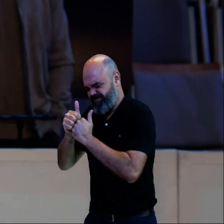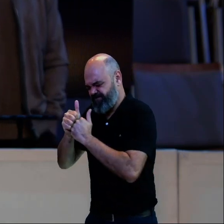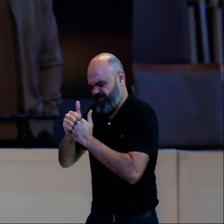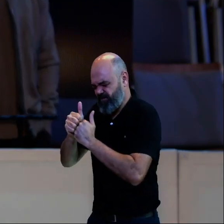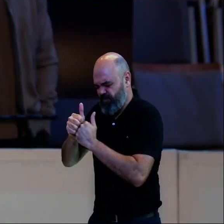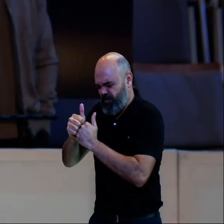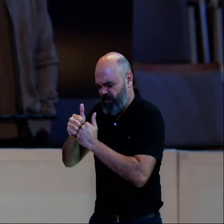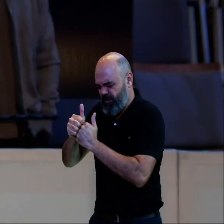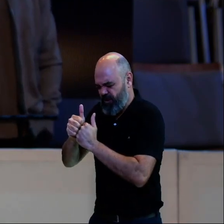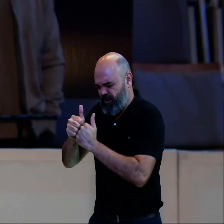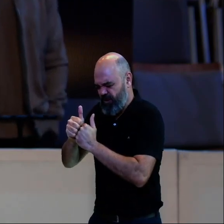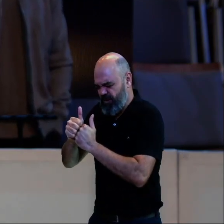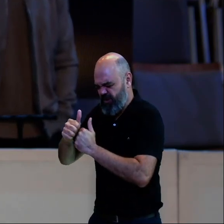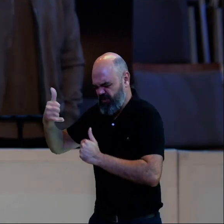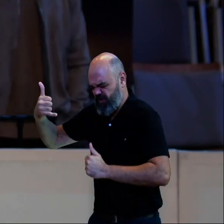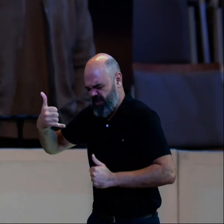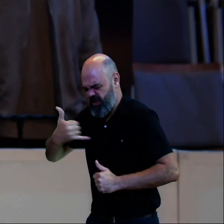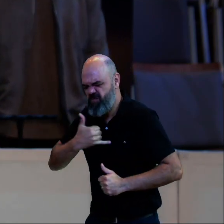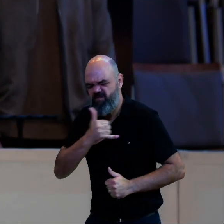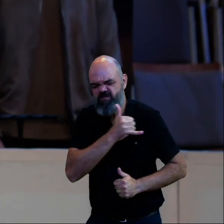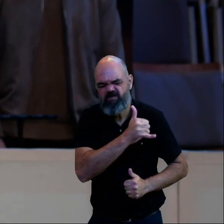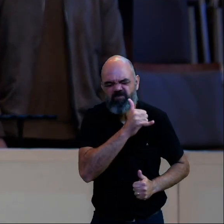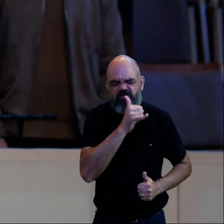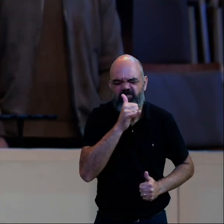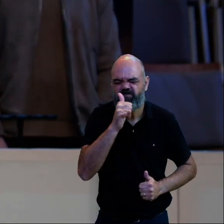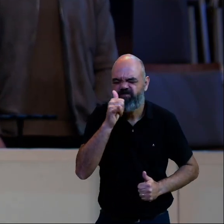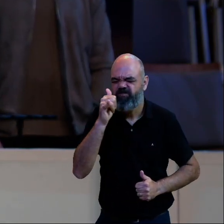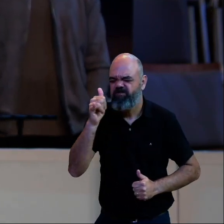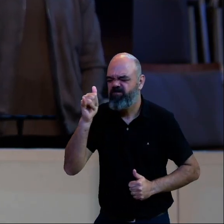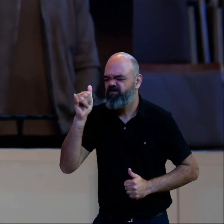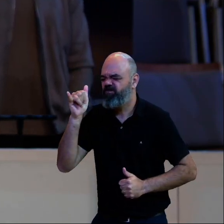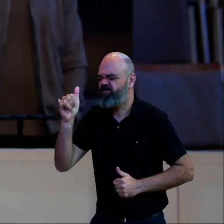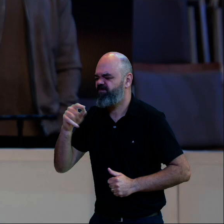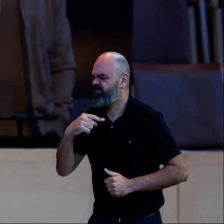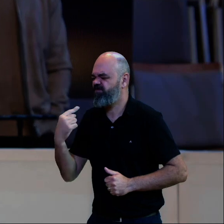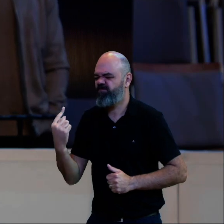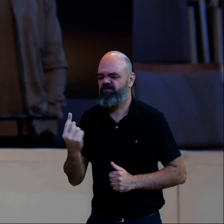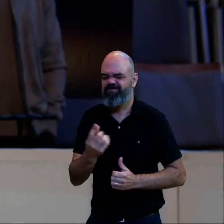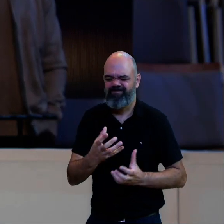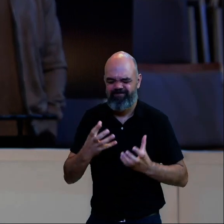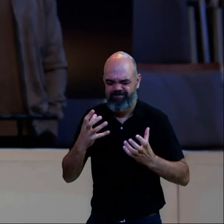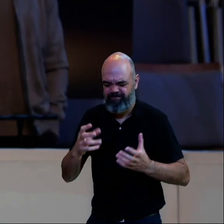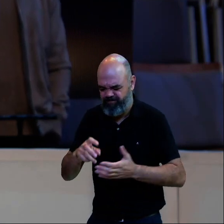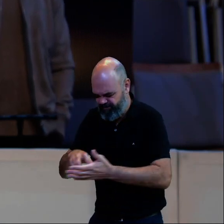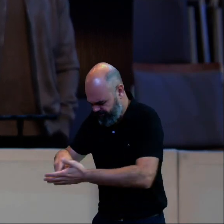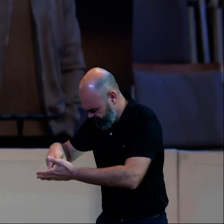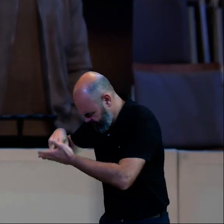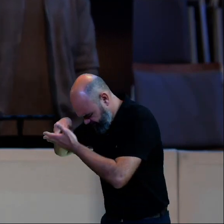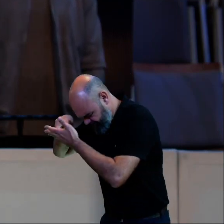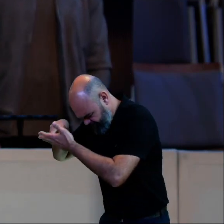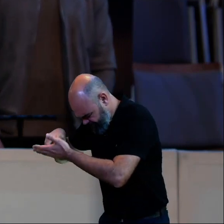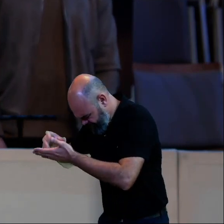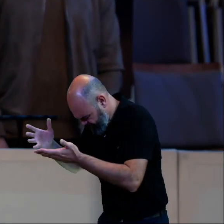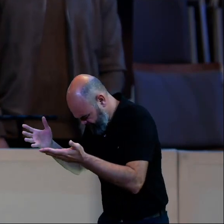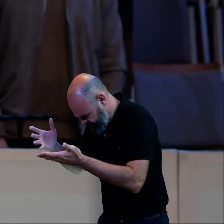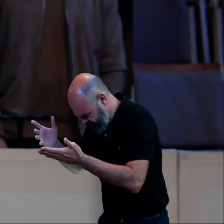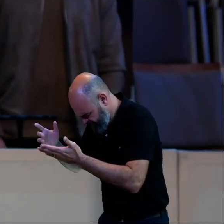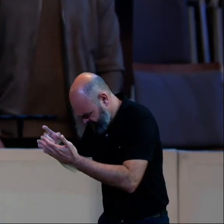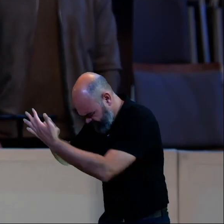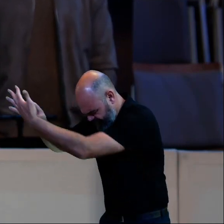para falar com a gente durante todo o tempo. Nós queremos nos colocar diante do Senhor. Revela a Tua